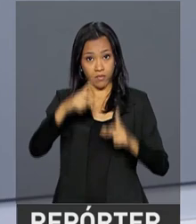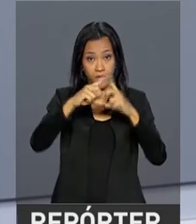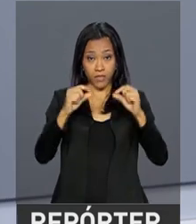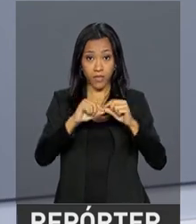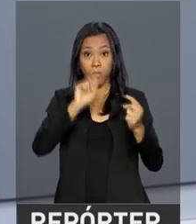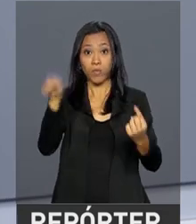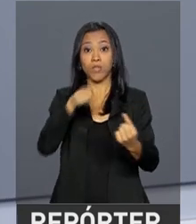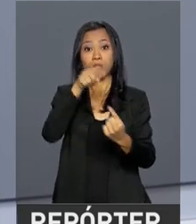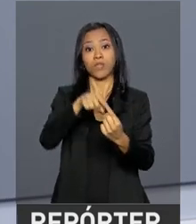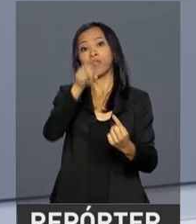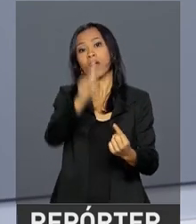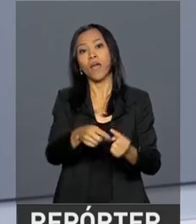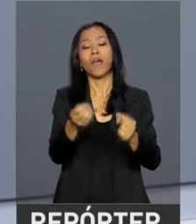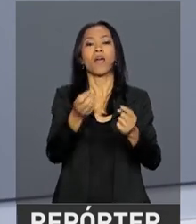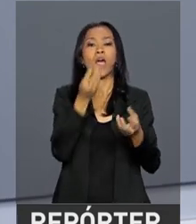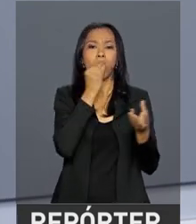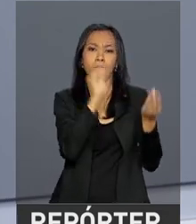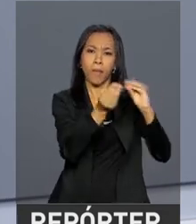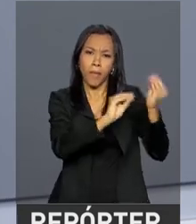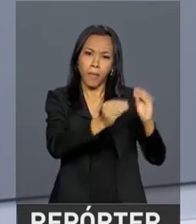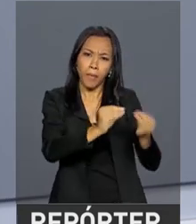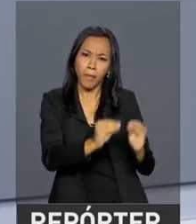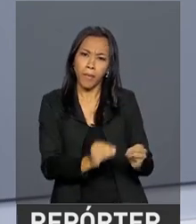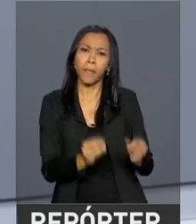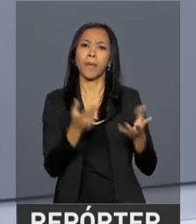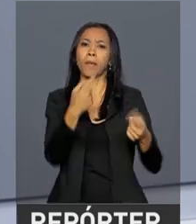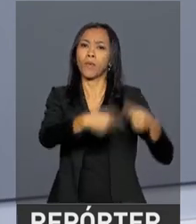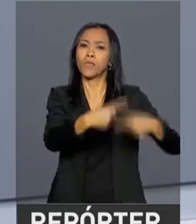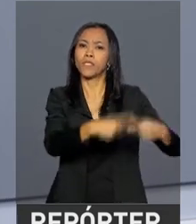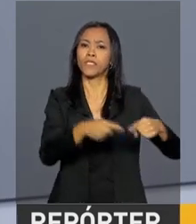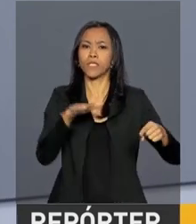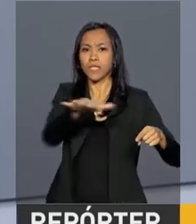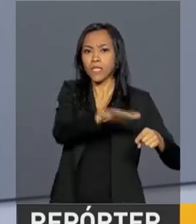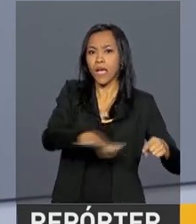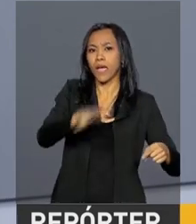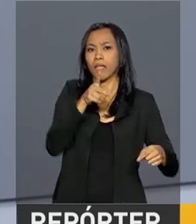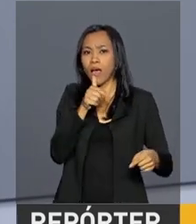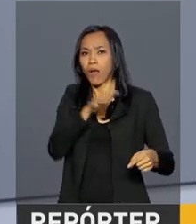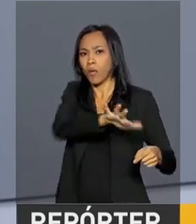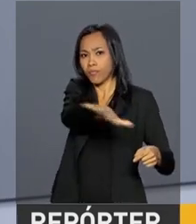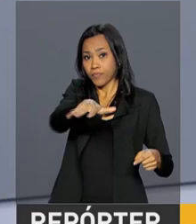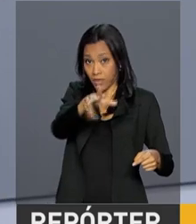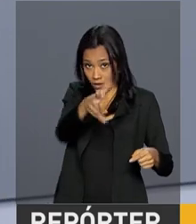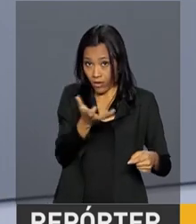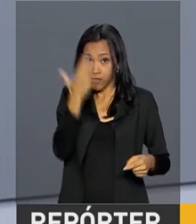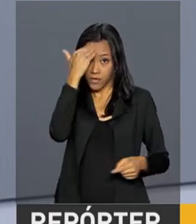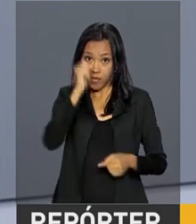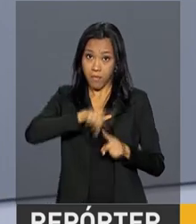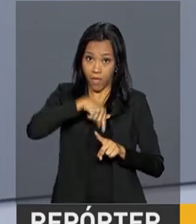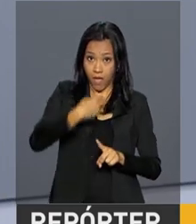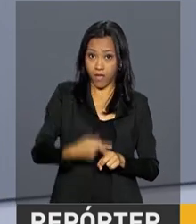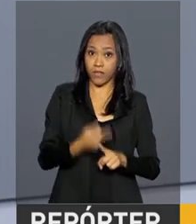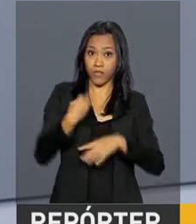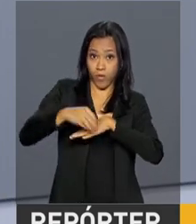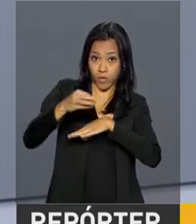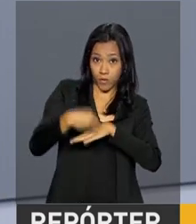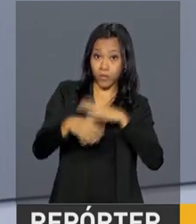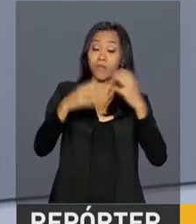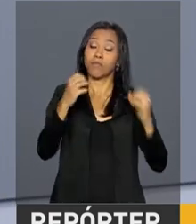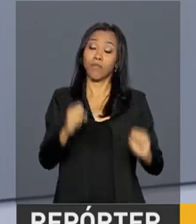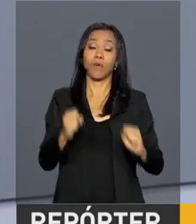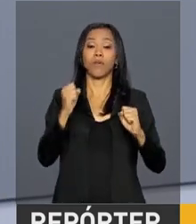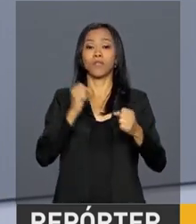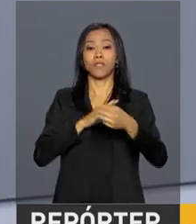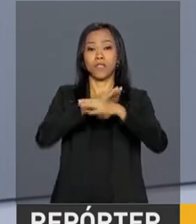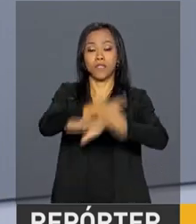construir compromissos políticos sobre os recursos hídricos. Se você quer saber mais sobre o 8º Fórum Mundial da Água,